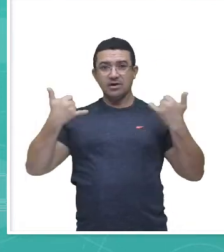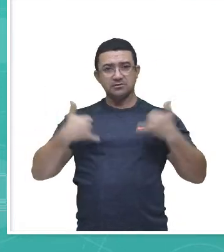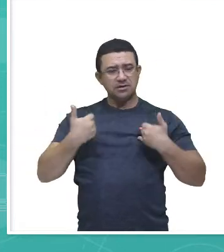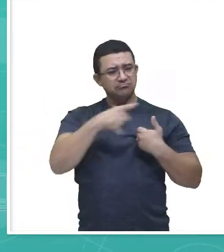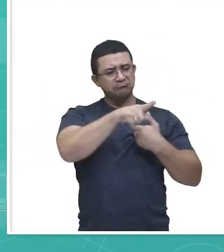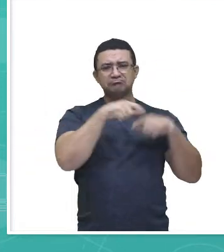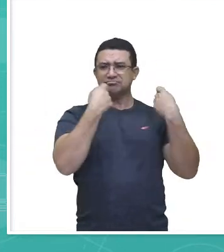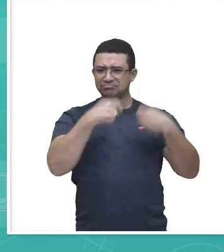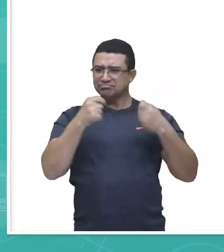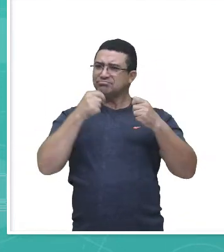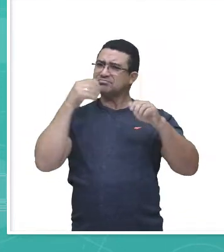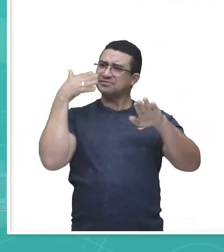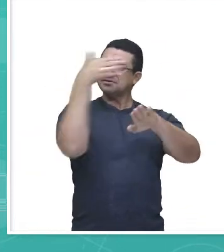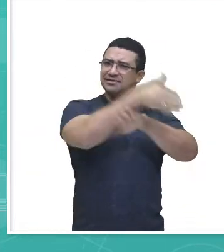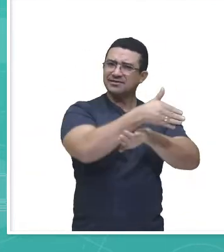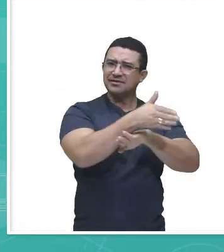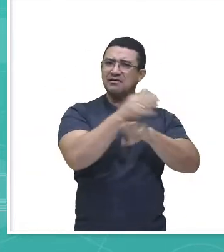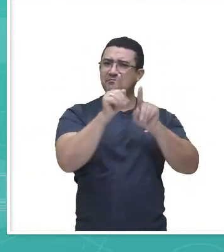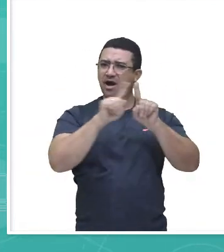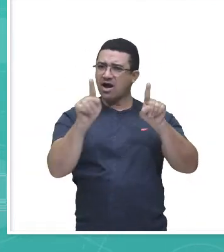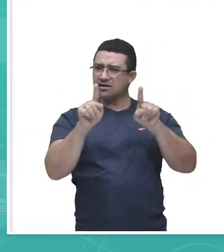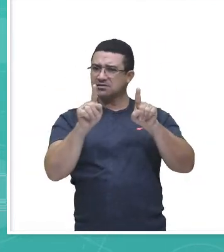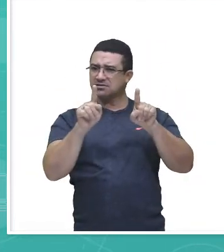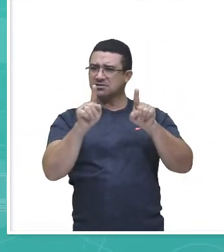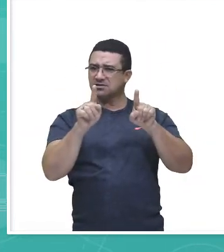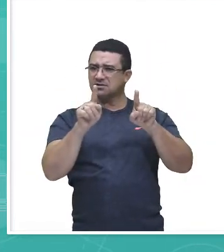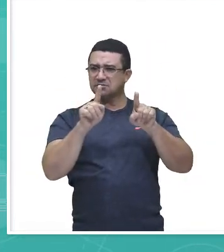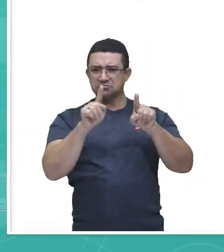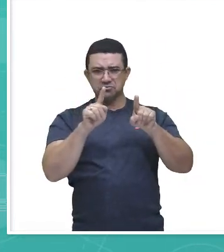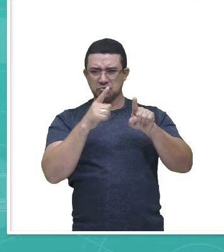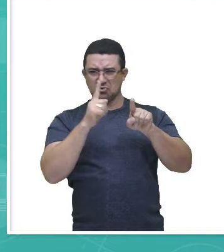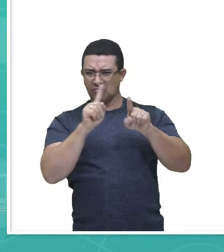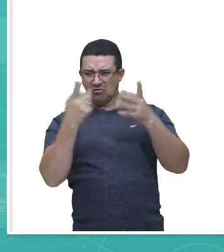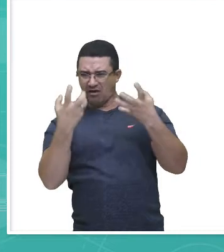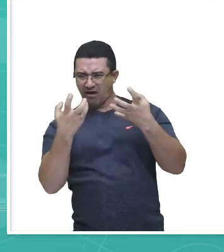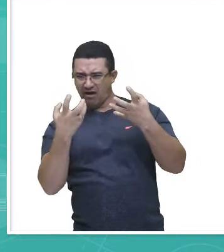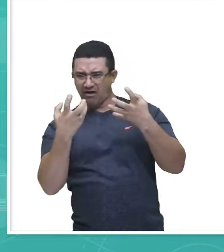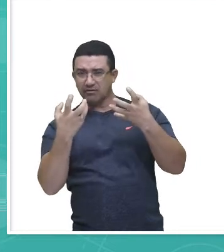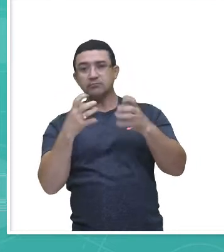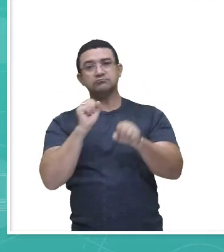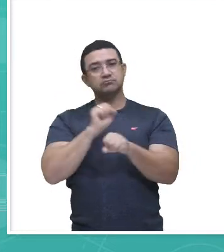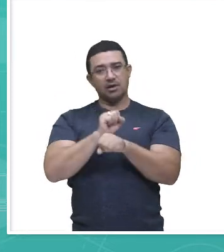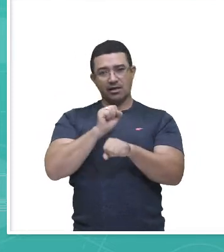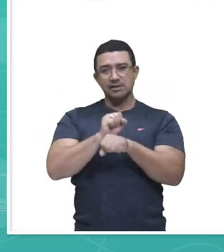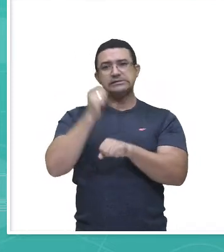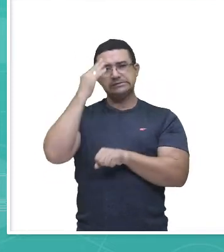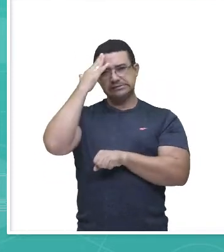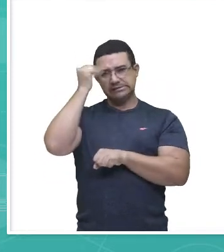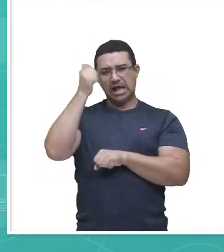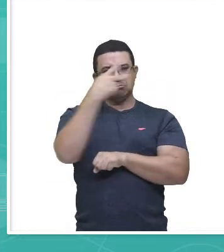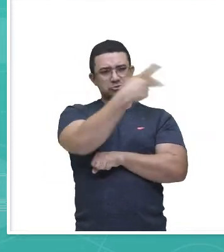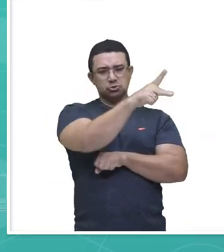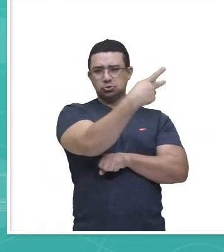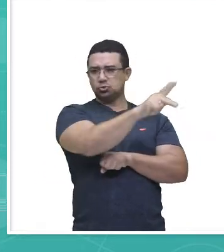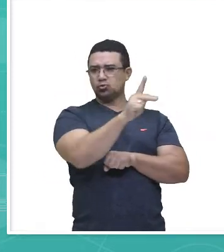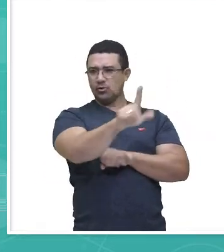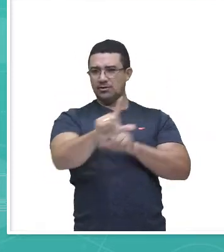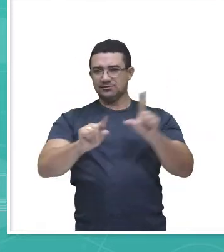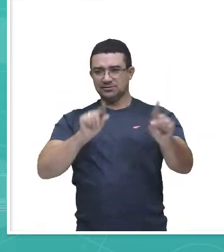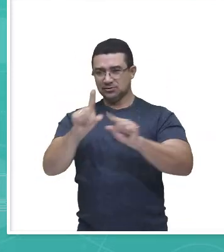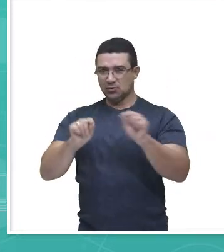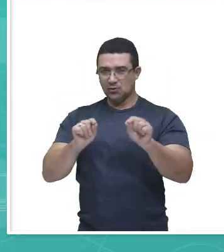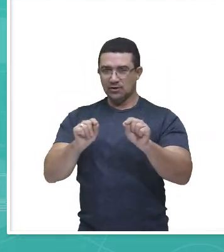ir, não deveria ir, esperavam, sabia sua indecisão.